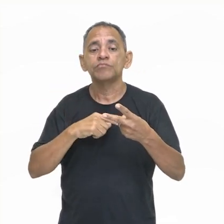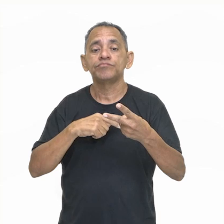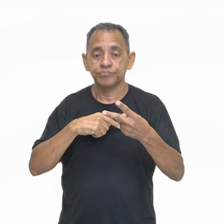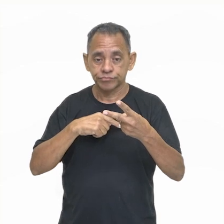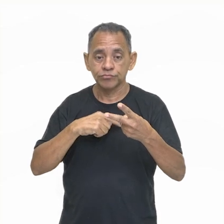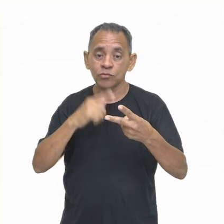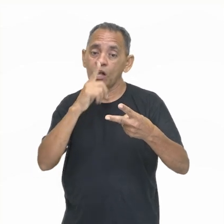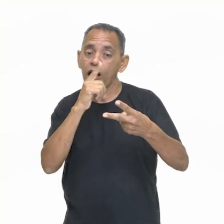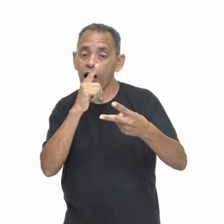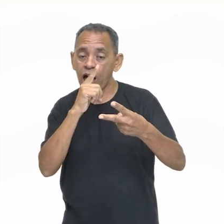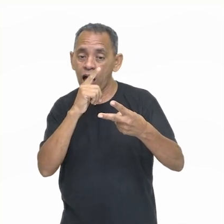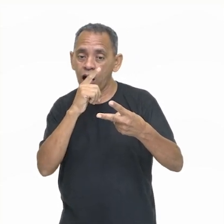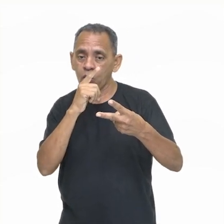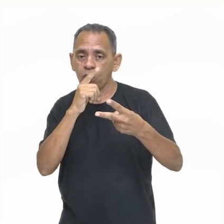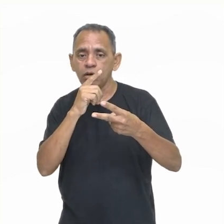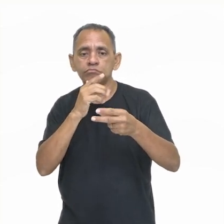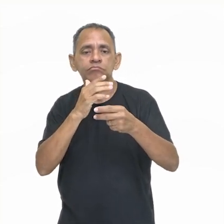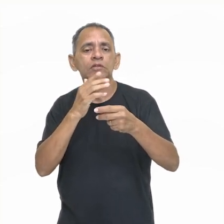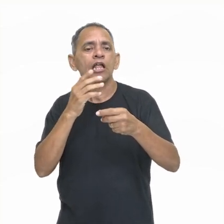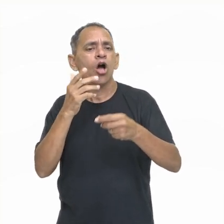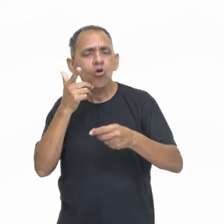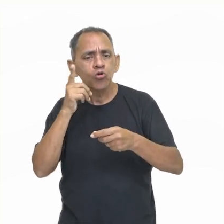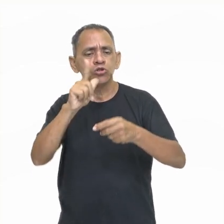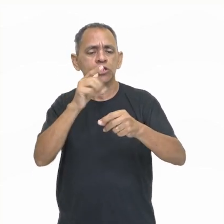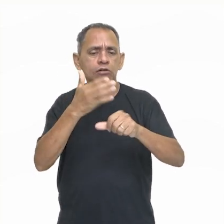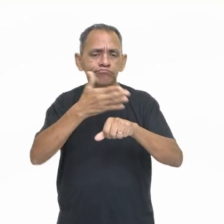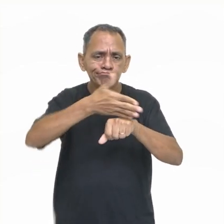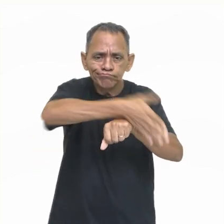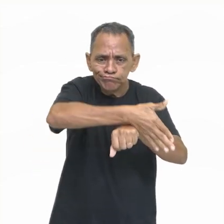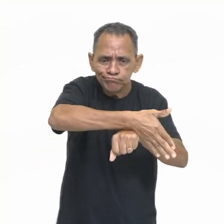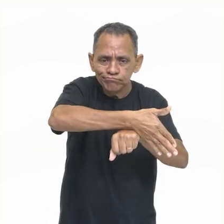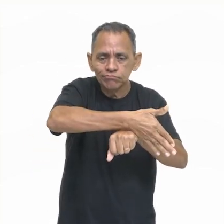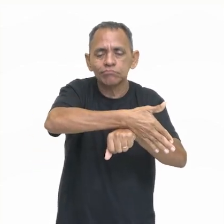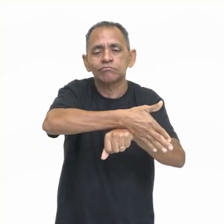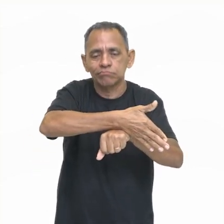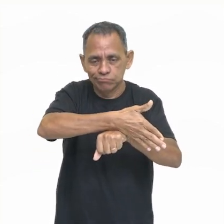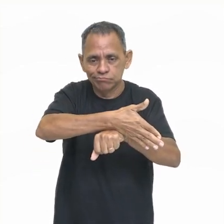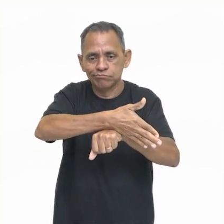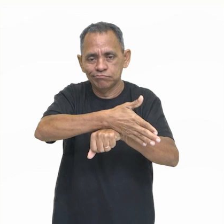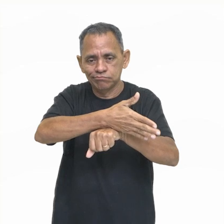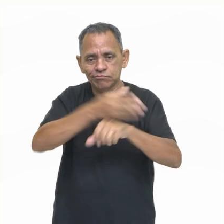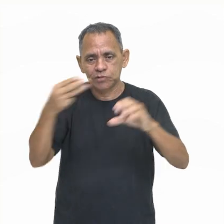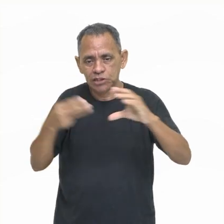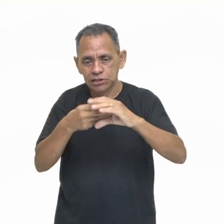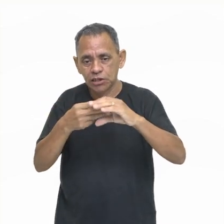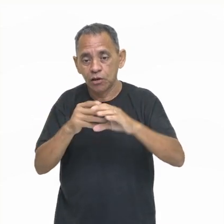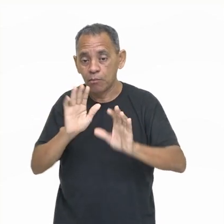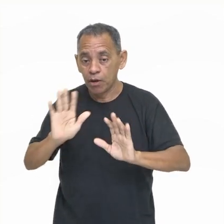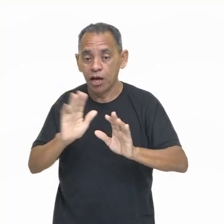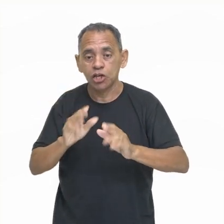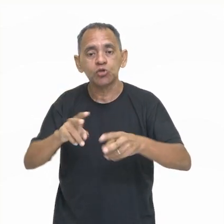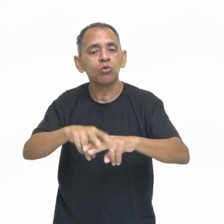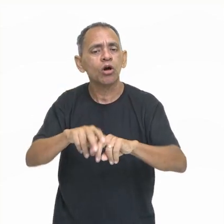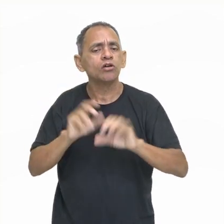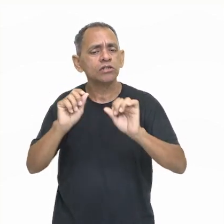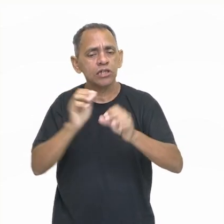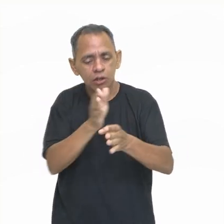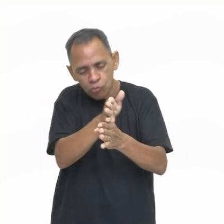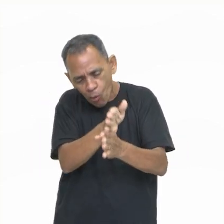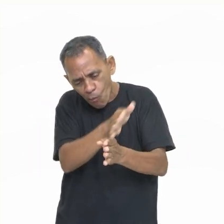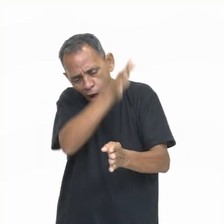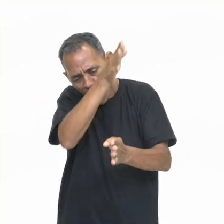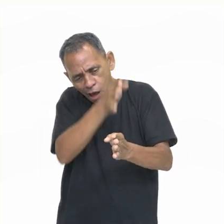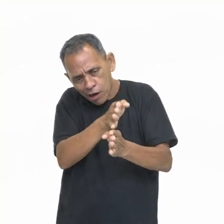entra na célula, mas por conta da parede celular, a parede ela vai impedir que